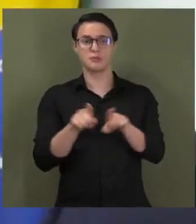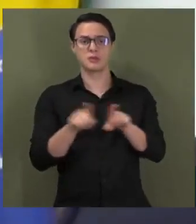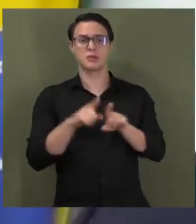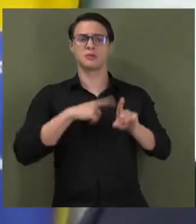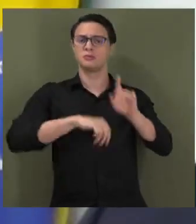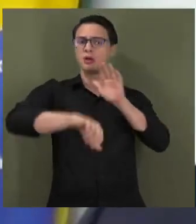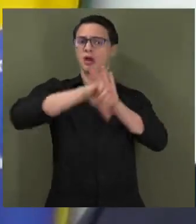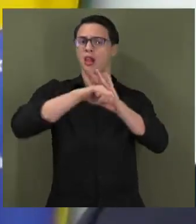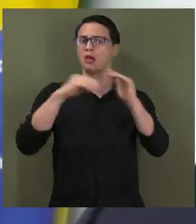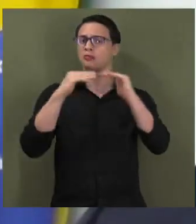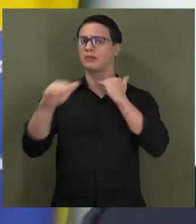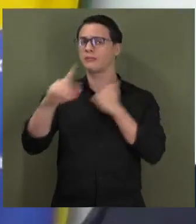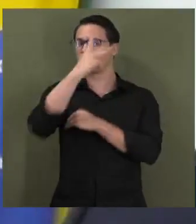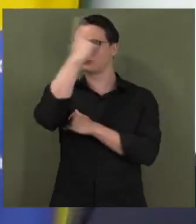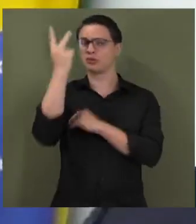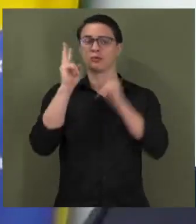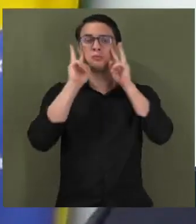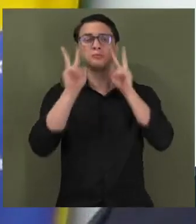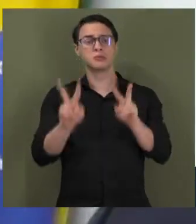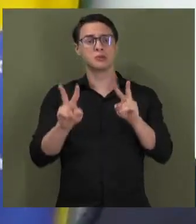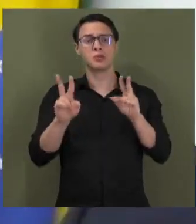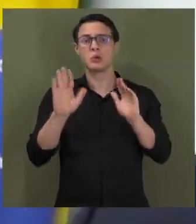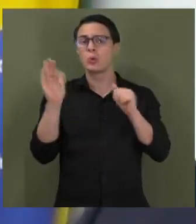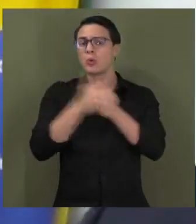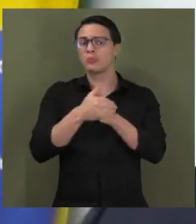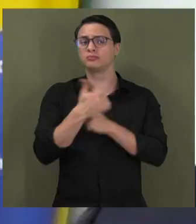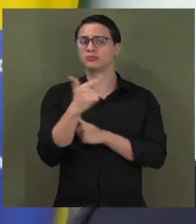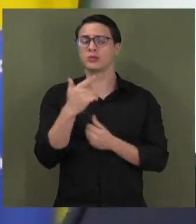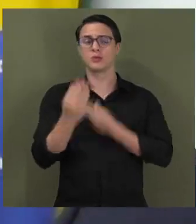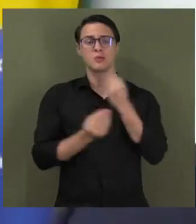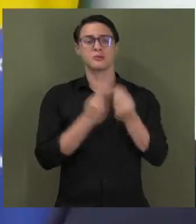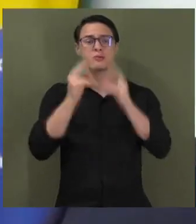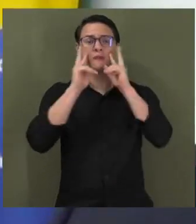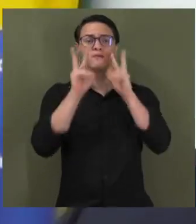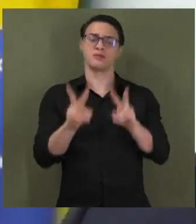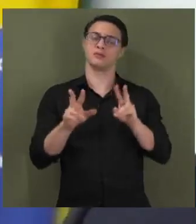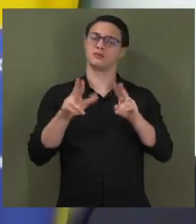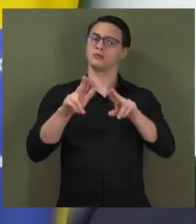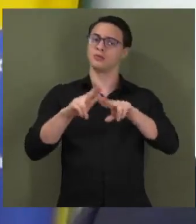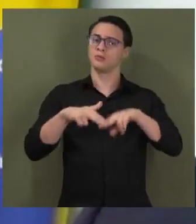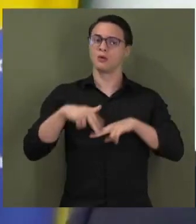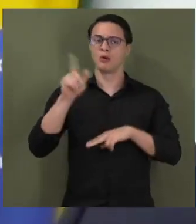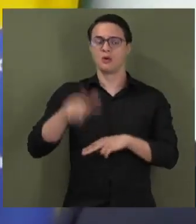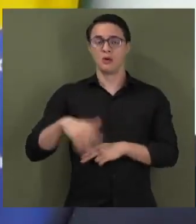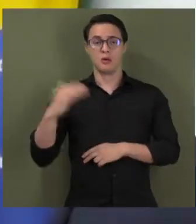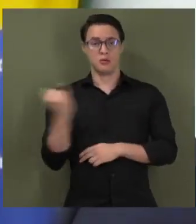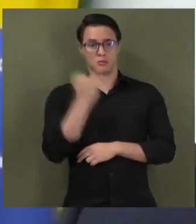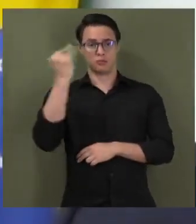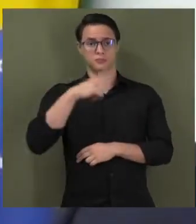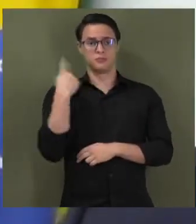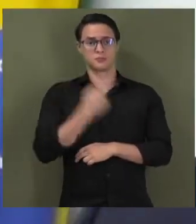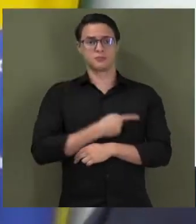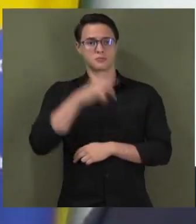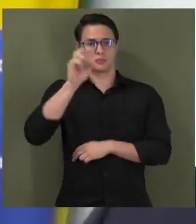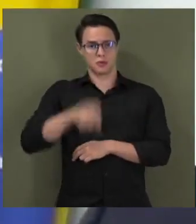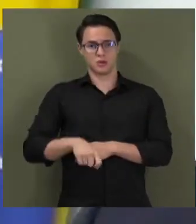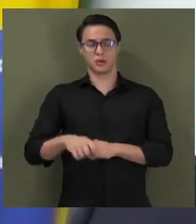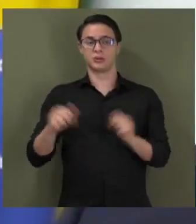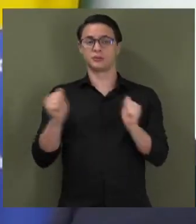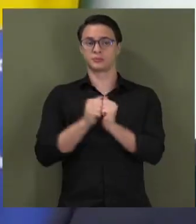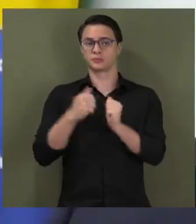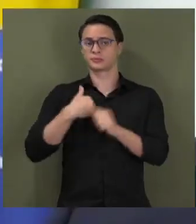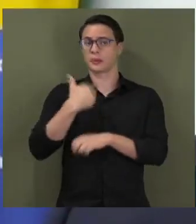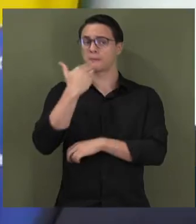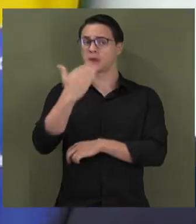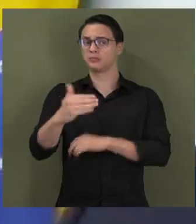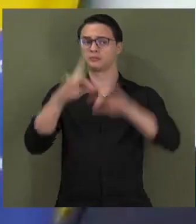está todo mundo vendo. Não tem como esconder, está todo mundo vendo. Por isso é fundamental o destravamento, senhor presidente. E eu faço um